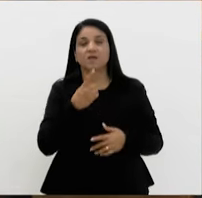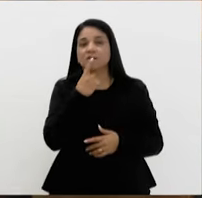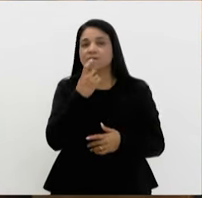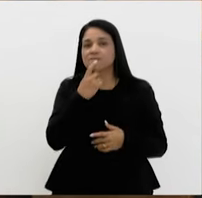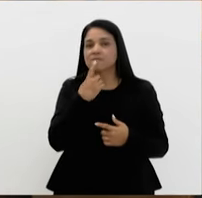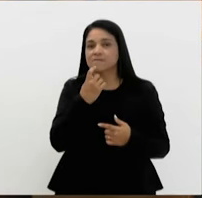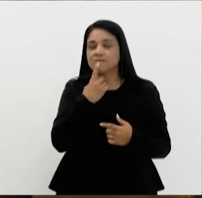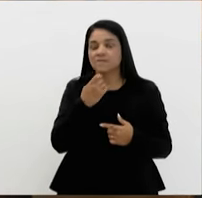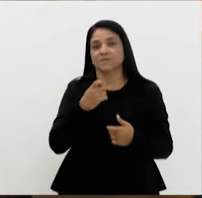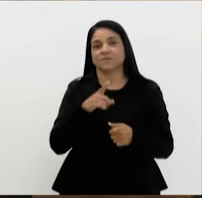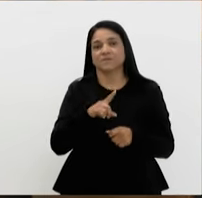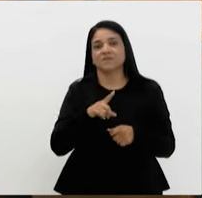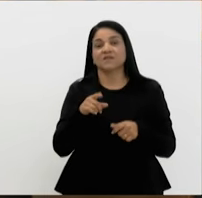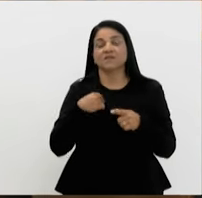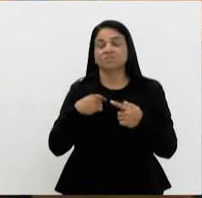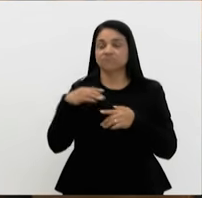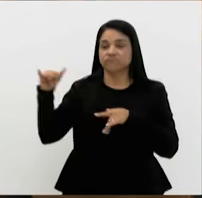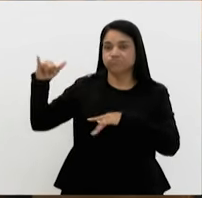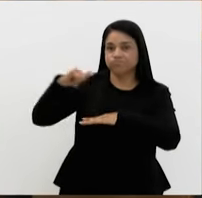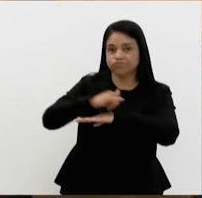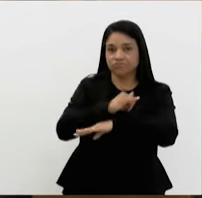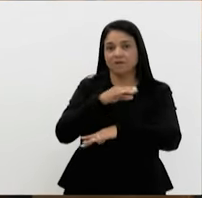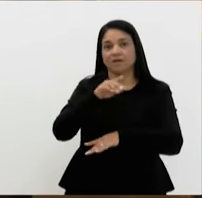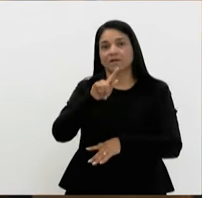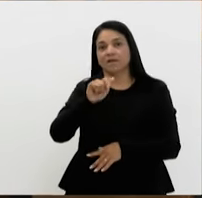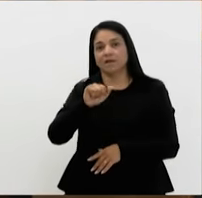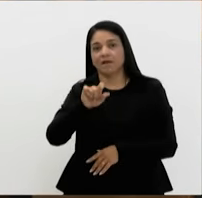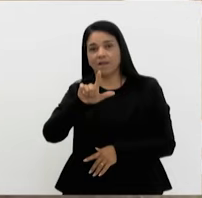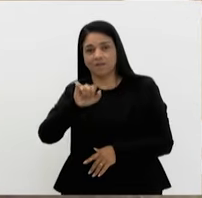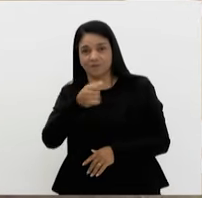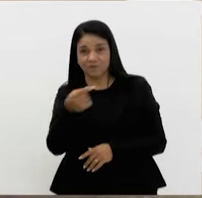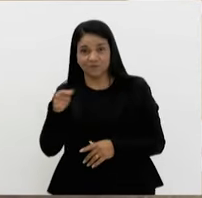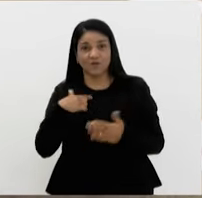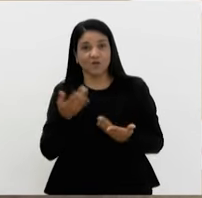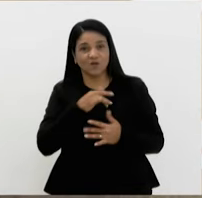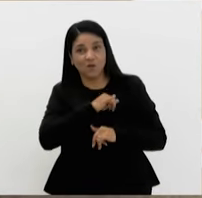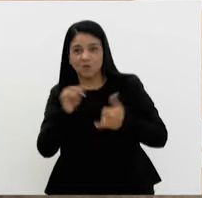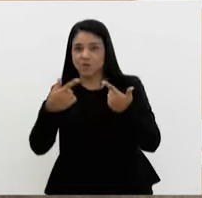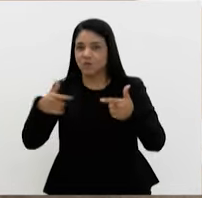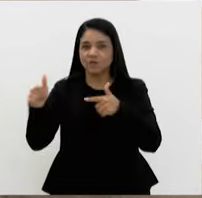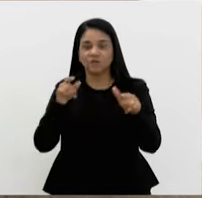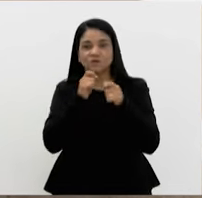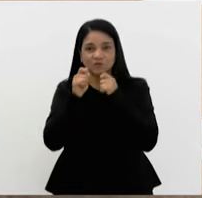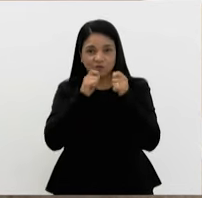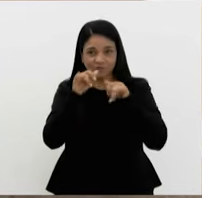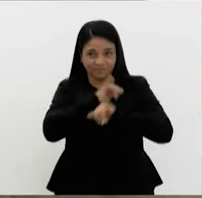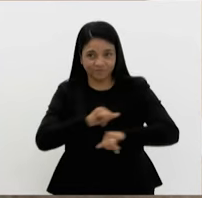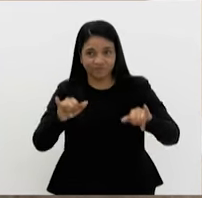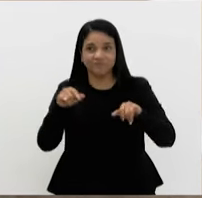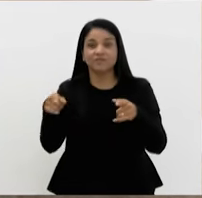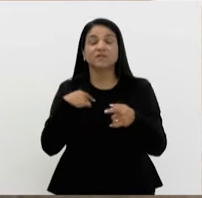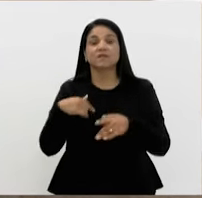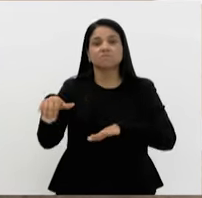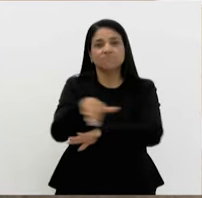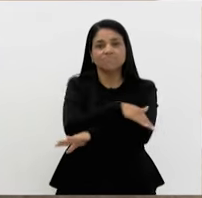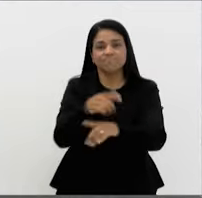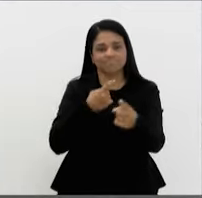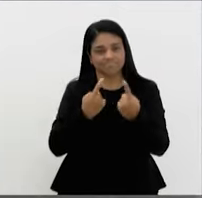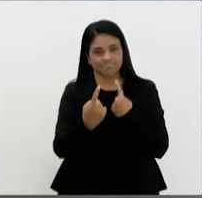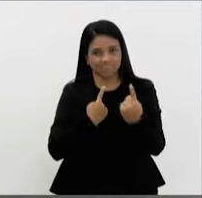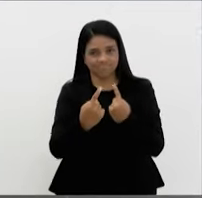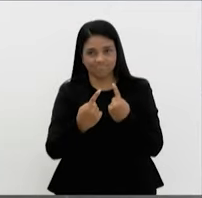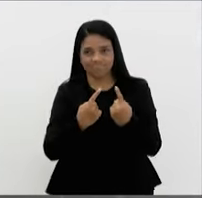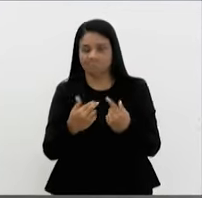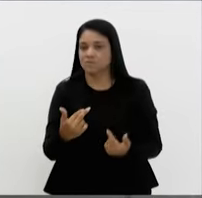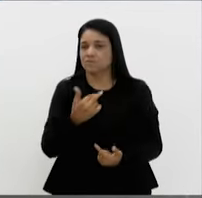ao aeroporto do Galeão. Veja agora outras notícias do nosso estado. Os veículos que tenham como destino a Baixada não poderão